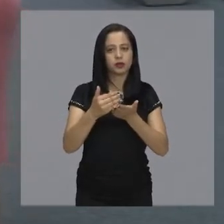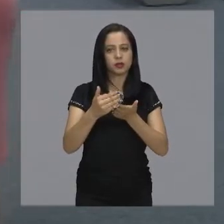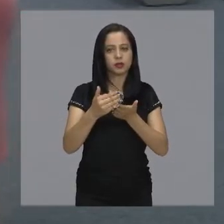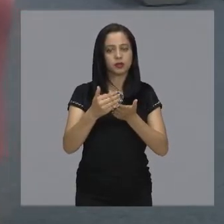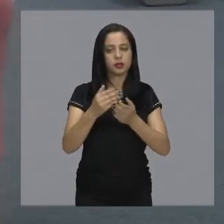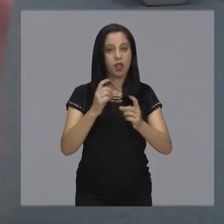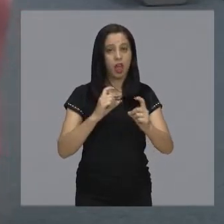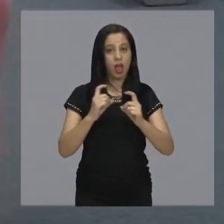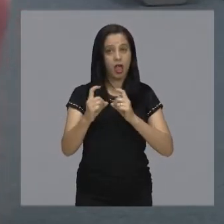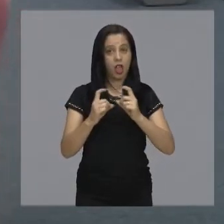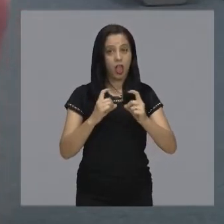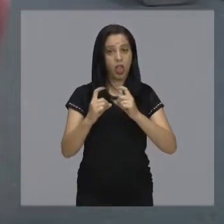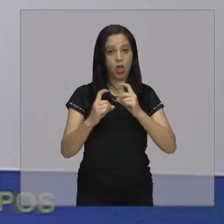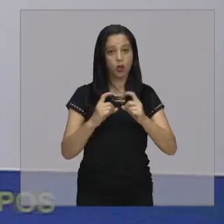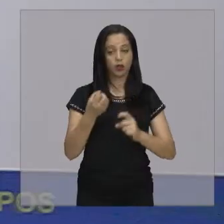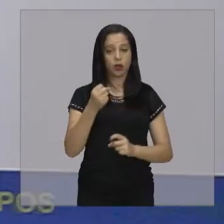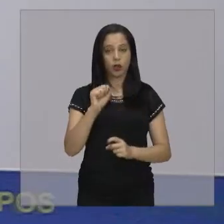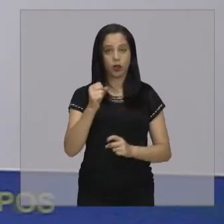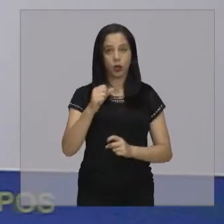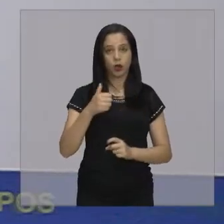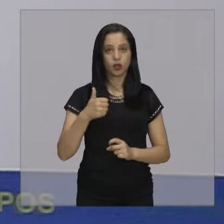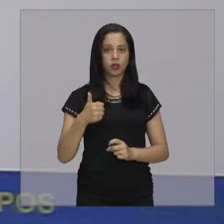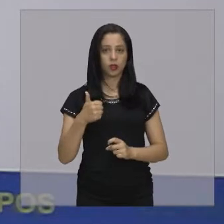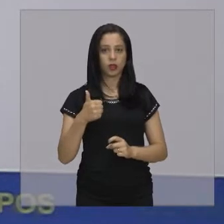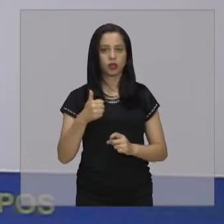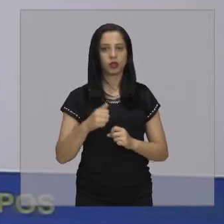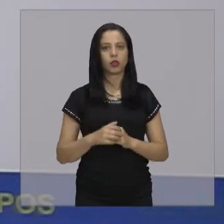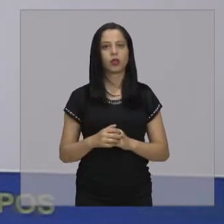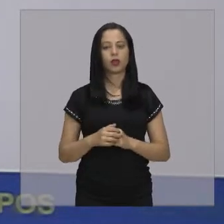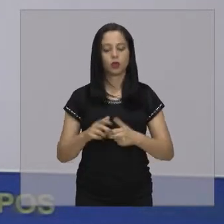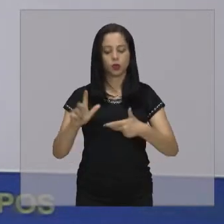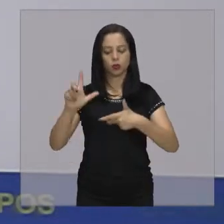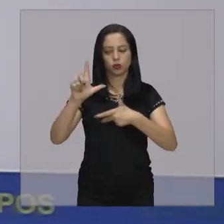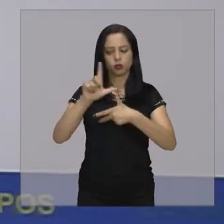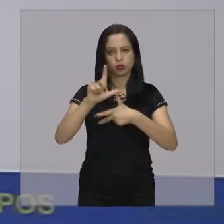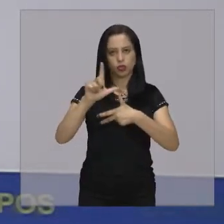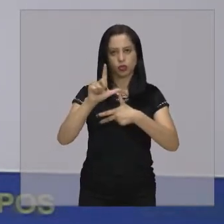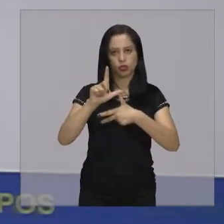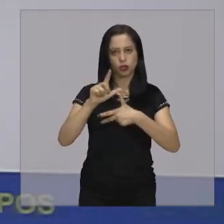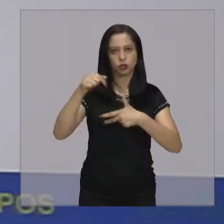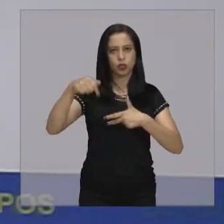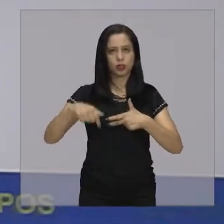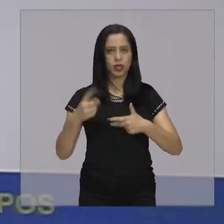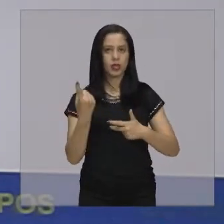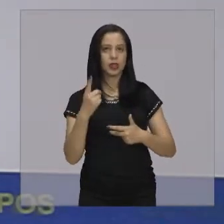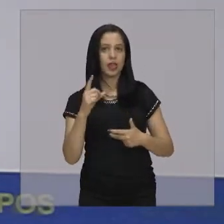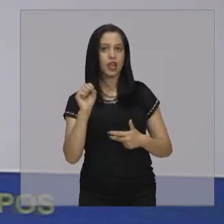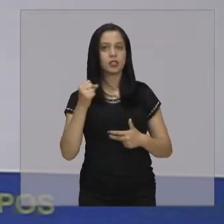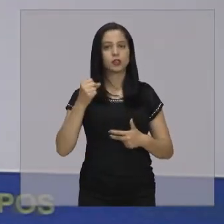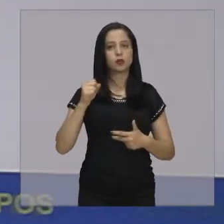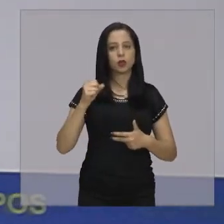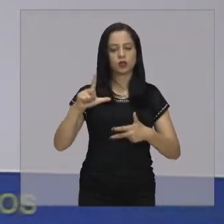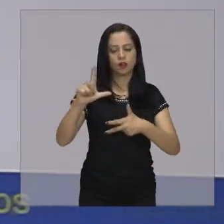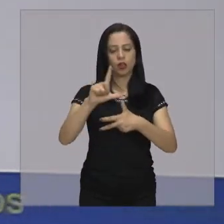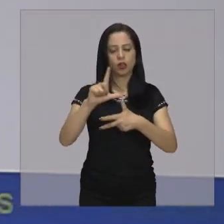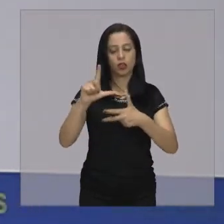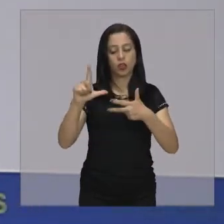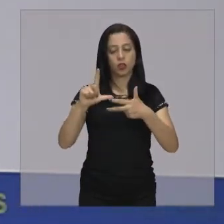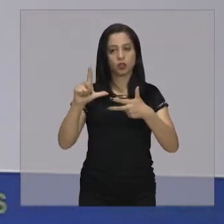a 81ª sessão ordinária da primeira sessão legislativa da